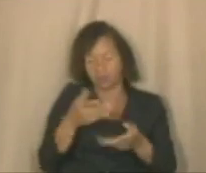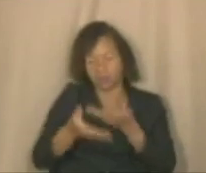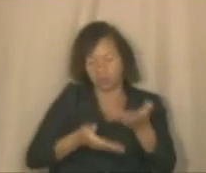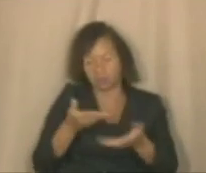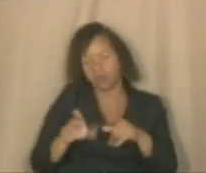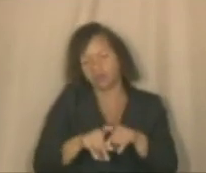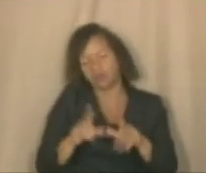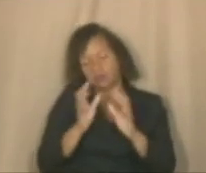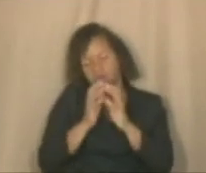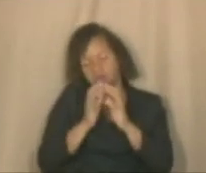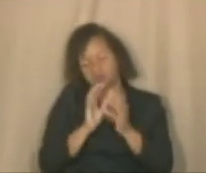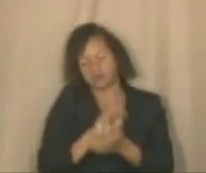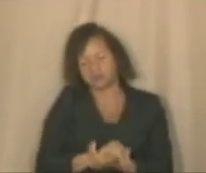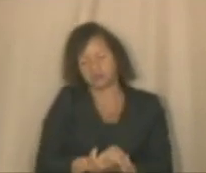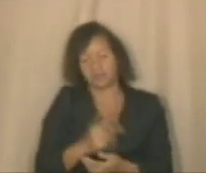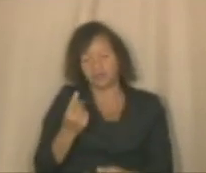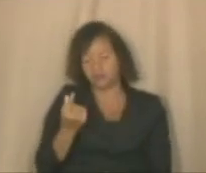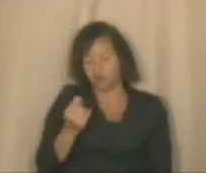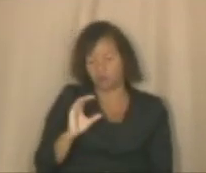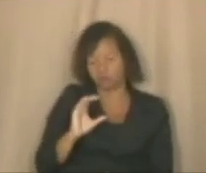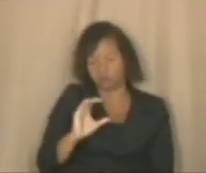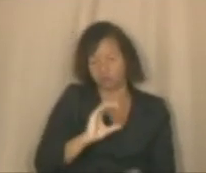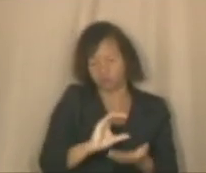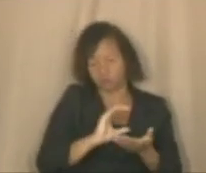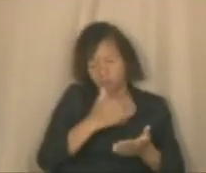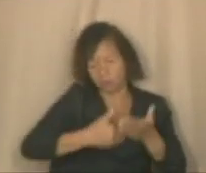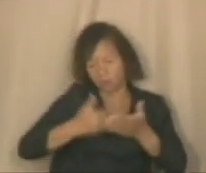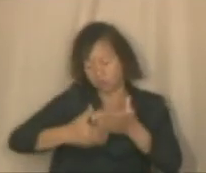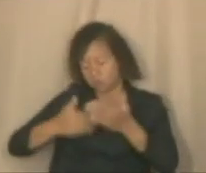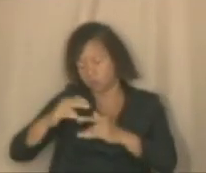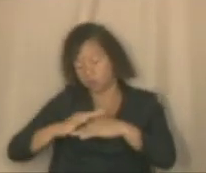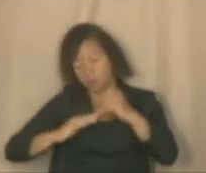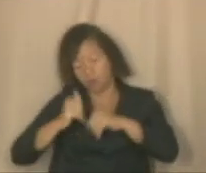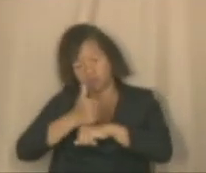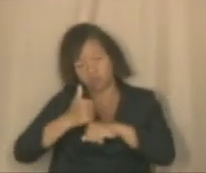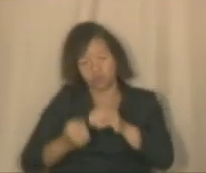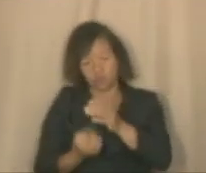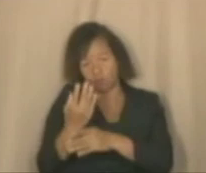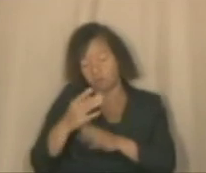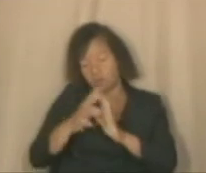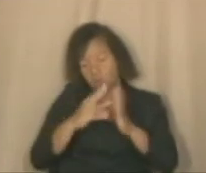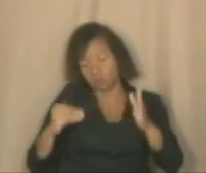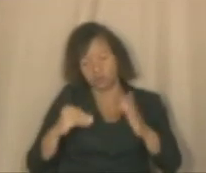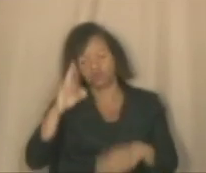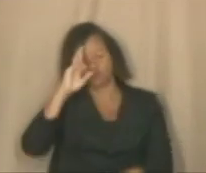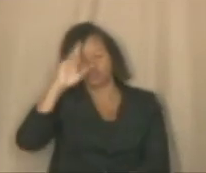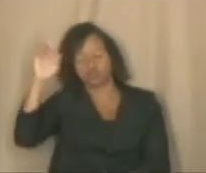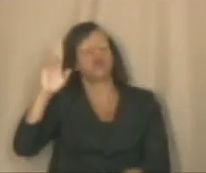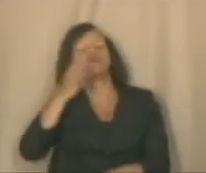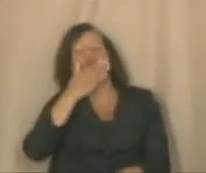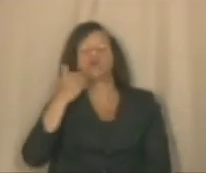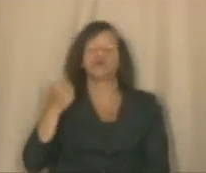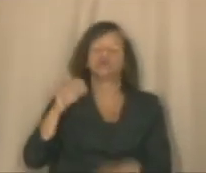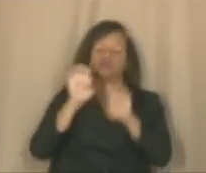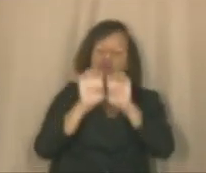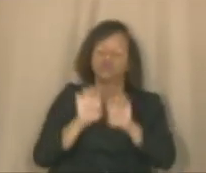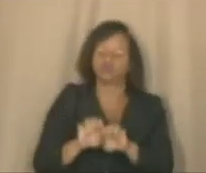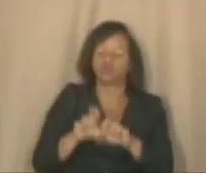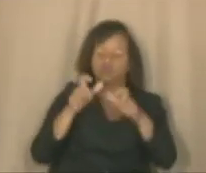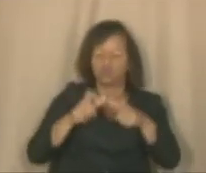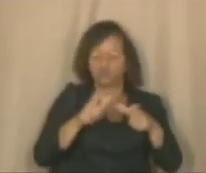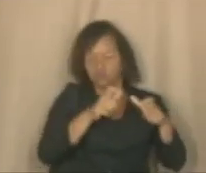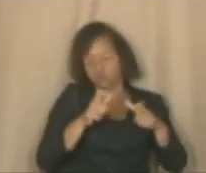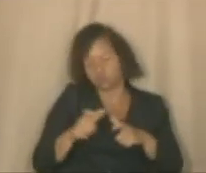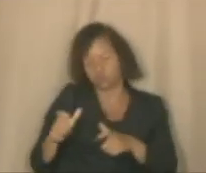atendimento prestado às recifenses. O valor é destinado à contratação de profissionais, implantação do novo modelo de gestão, melhoria na infraestrutura das unidades